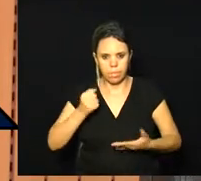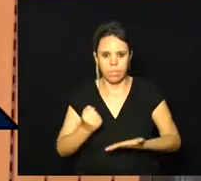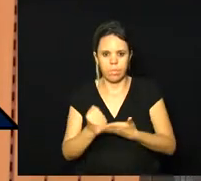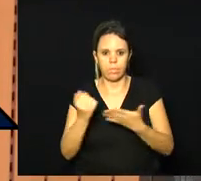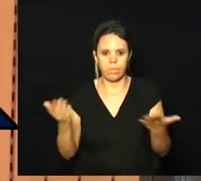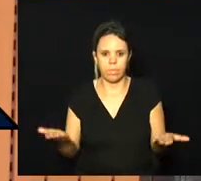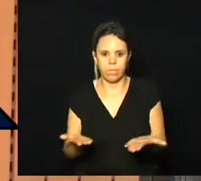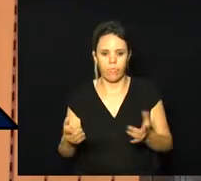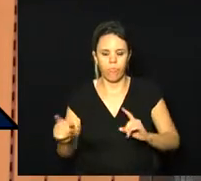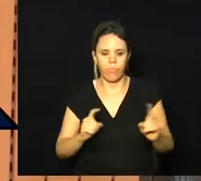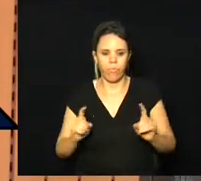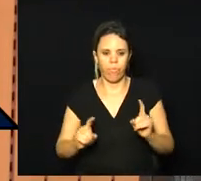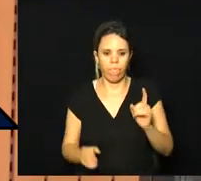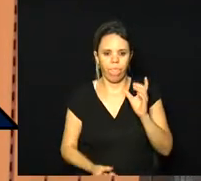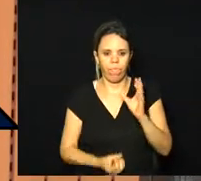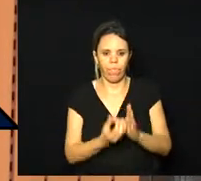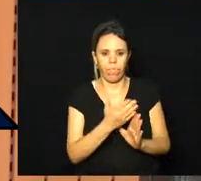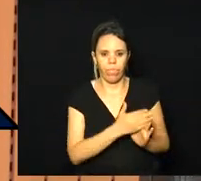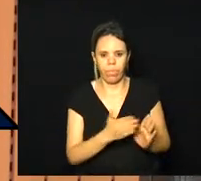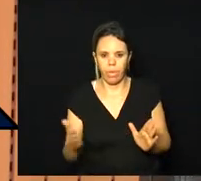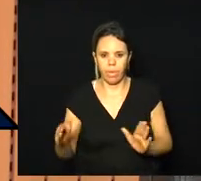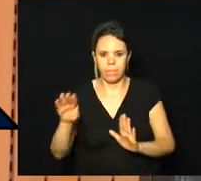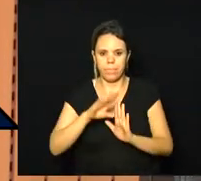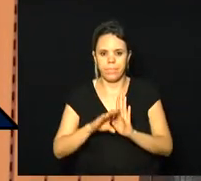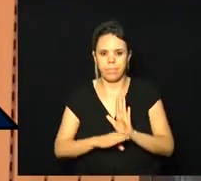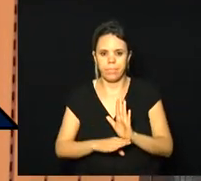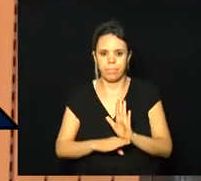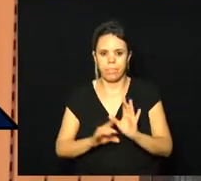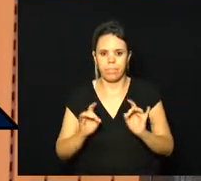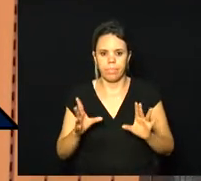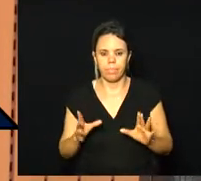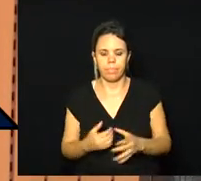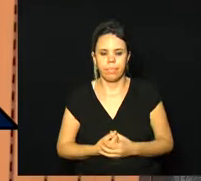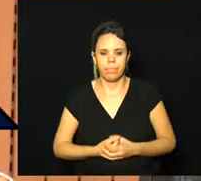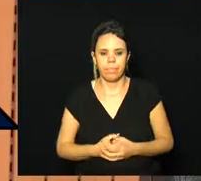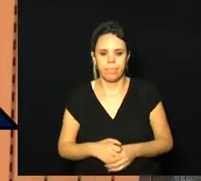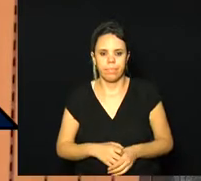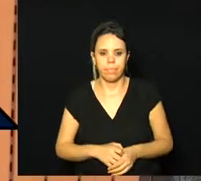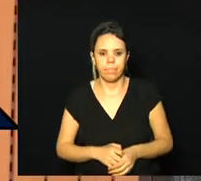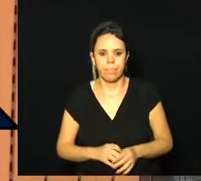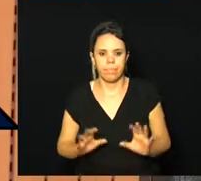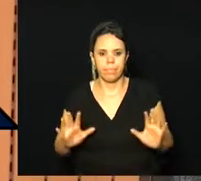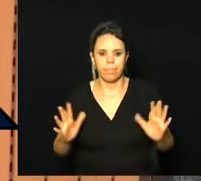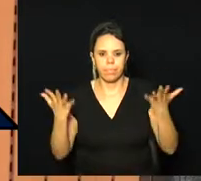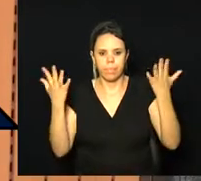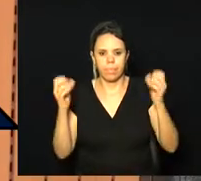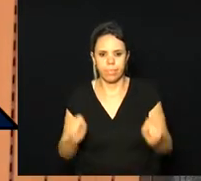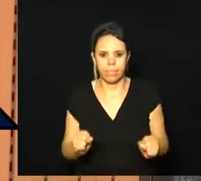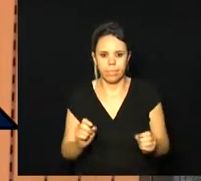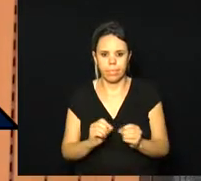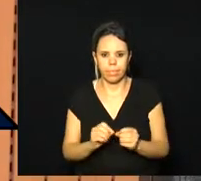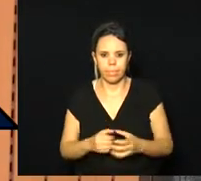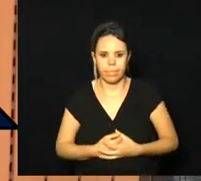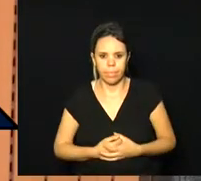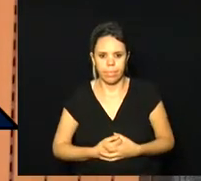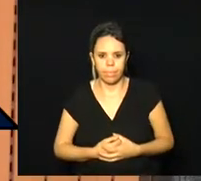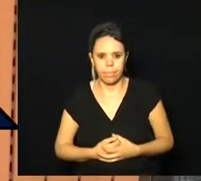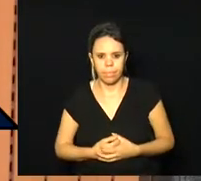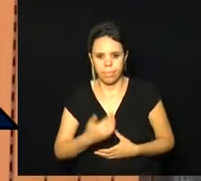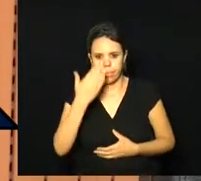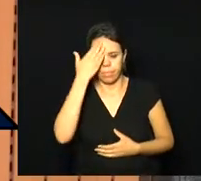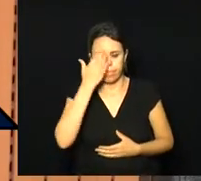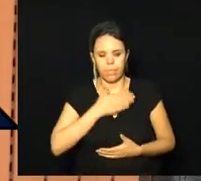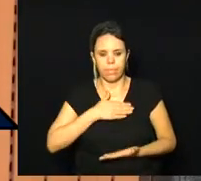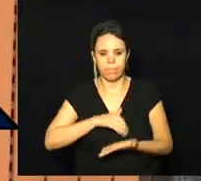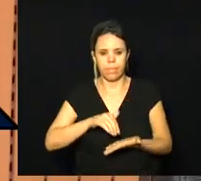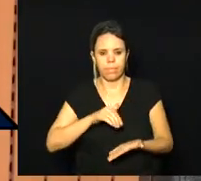condições dessa programação ir ao ar, e também desse evento poder ser realizado. Agradeço ao meu